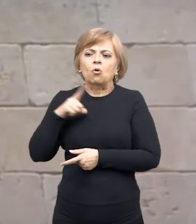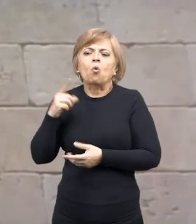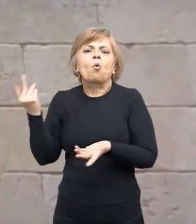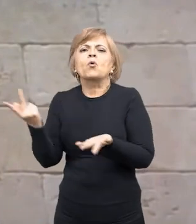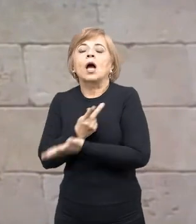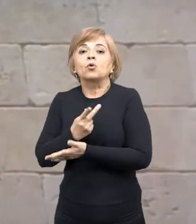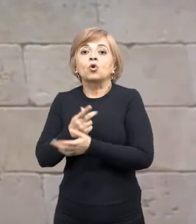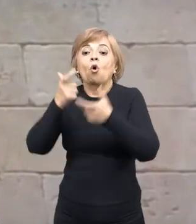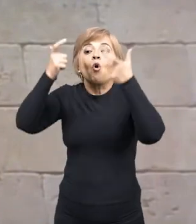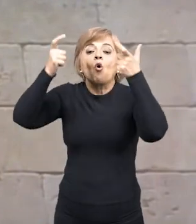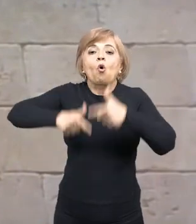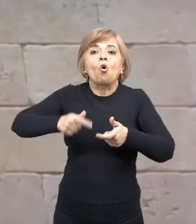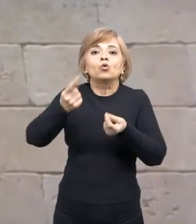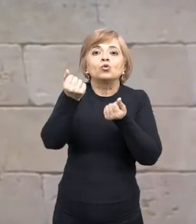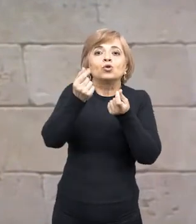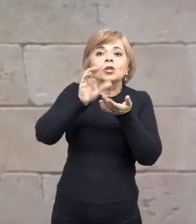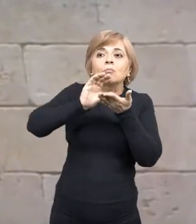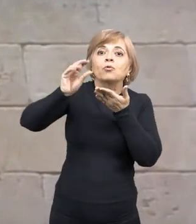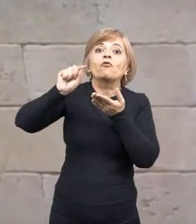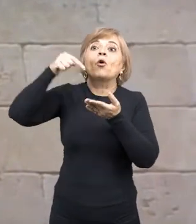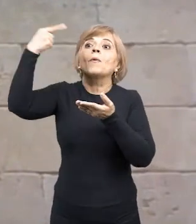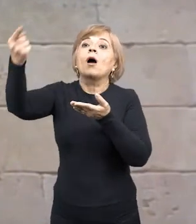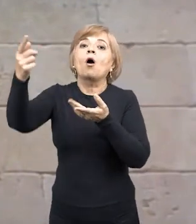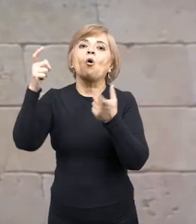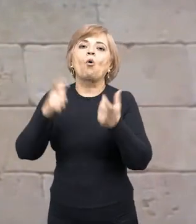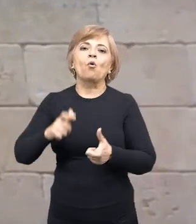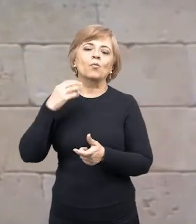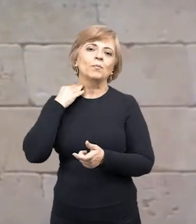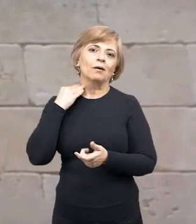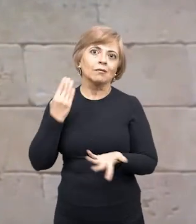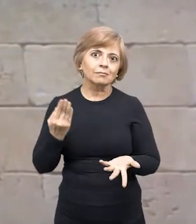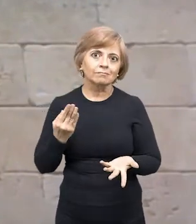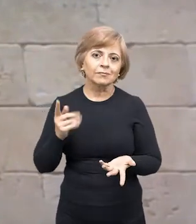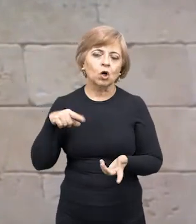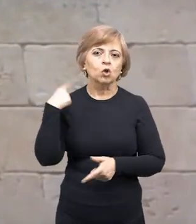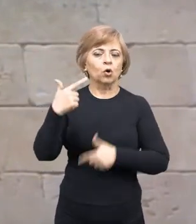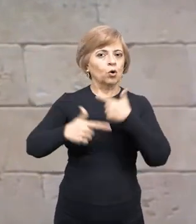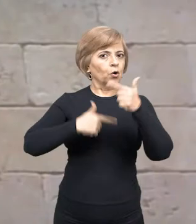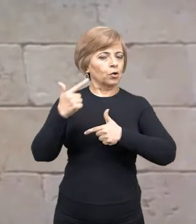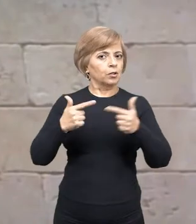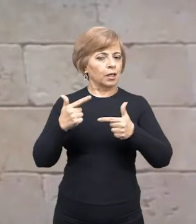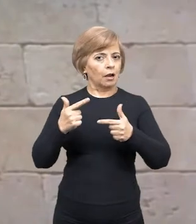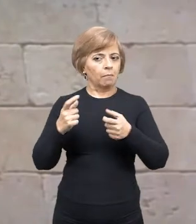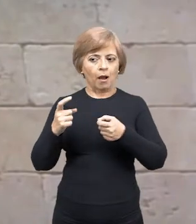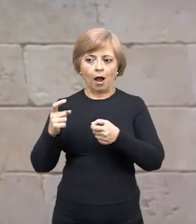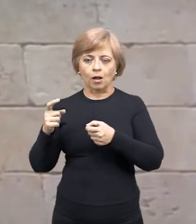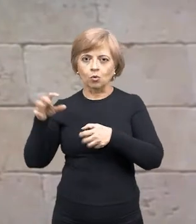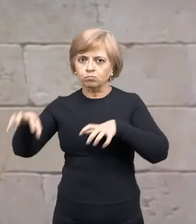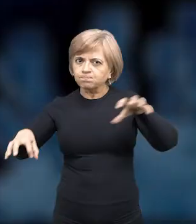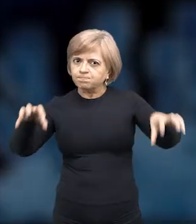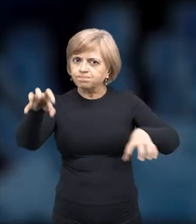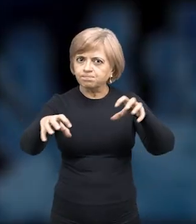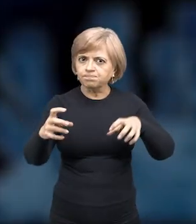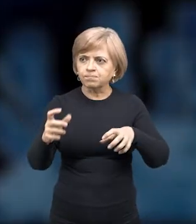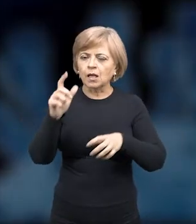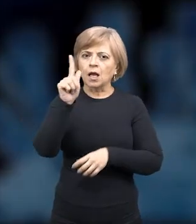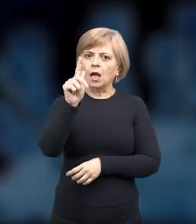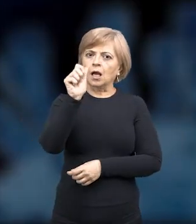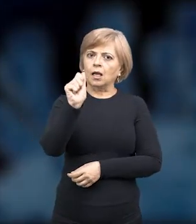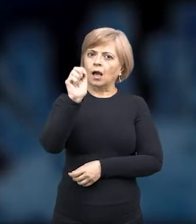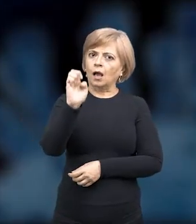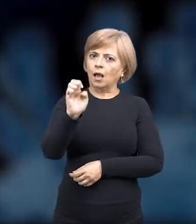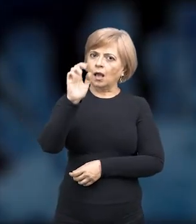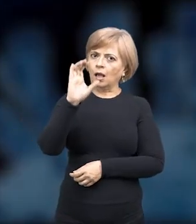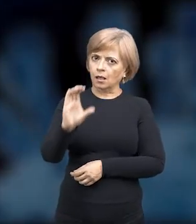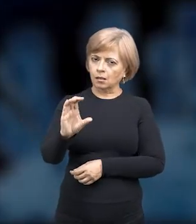ilícito, para onde que foi esse ilícito. Atuamos também de forma integrada com outros órgãos, como, por exemplo, o próprio GAEC, que também